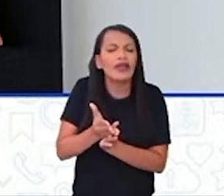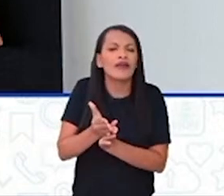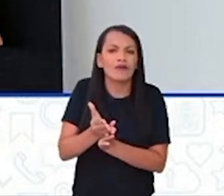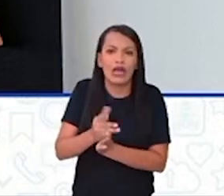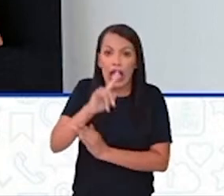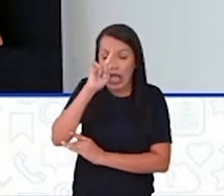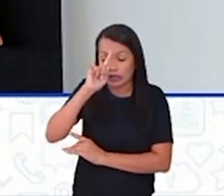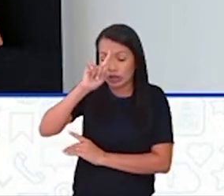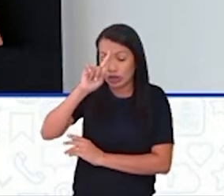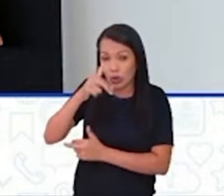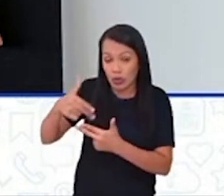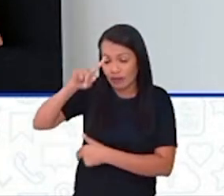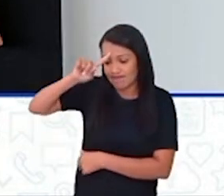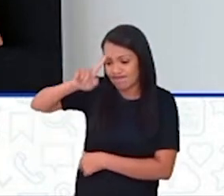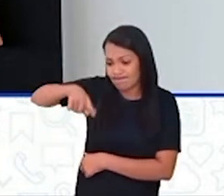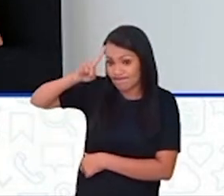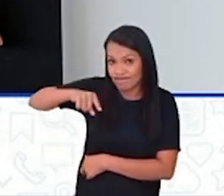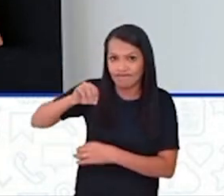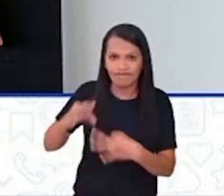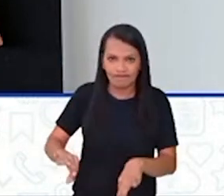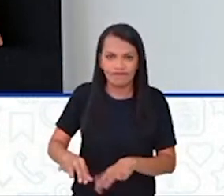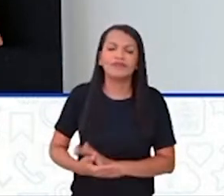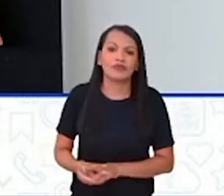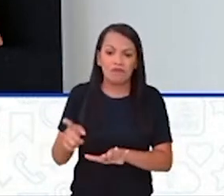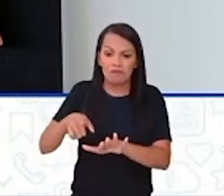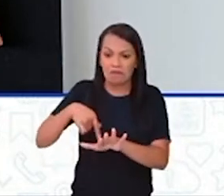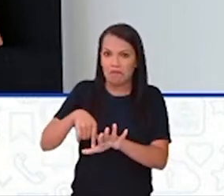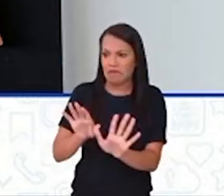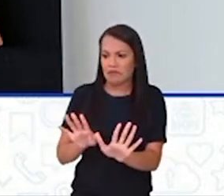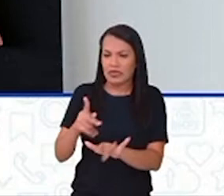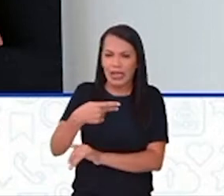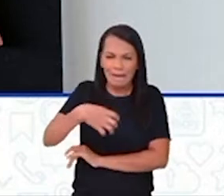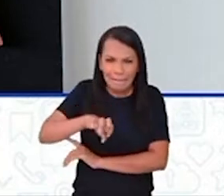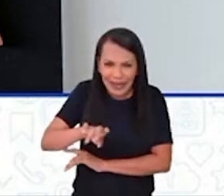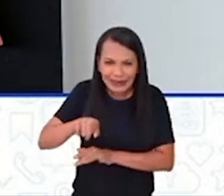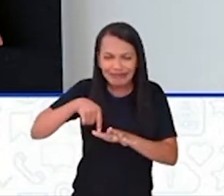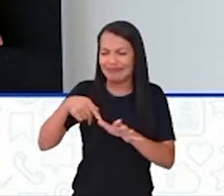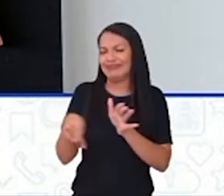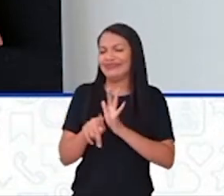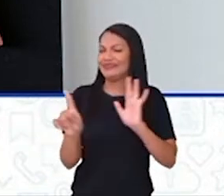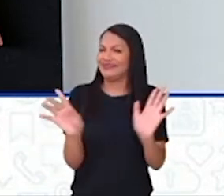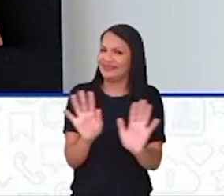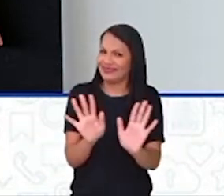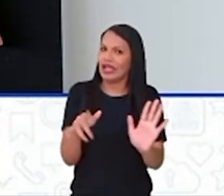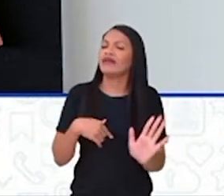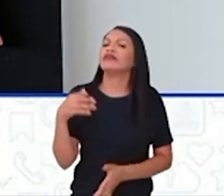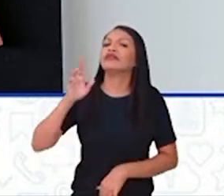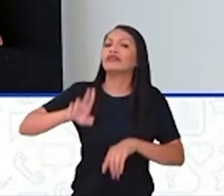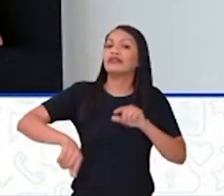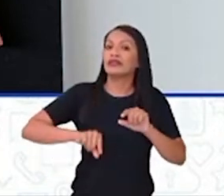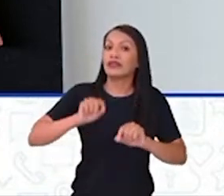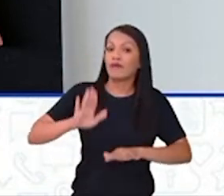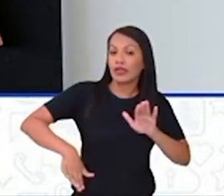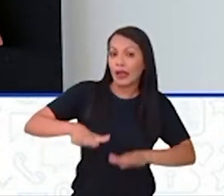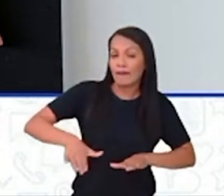compor expressões, com significados distintos, a depender do uso e da expressão.